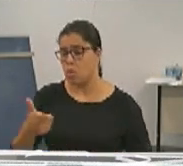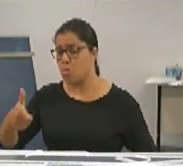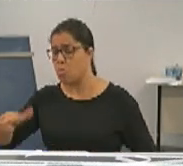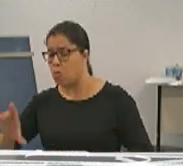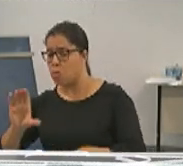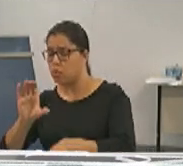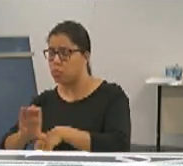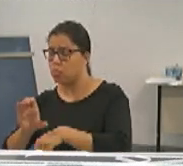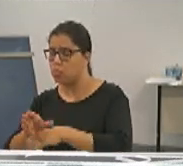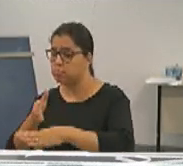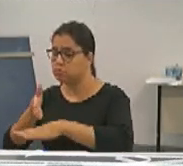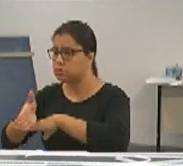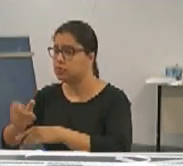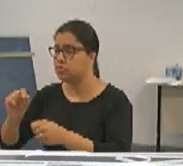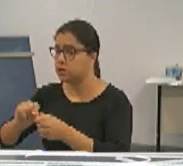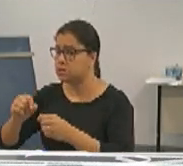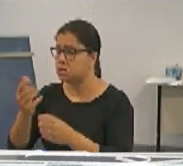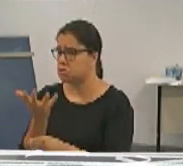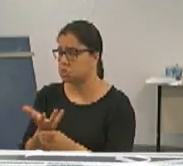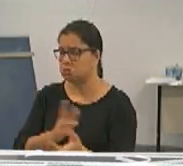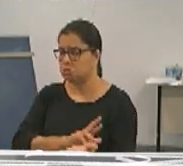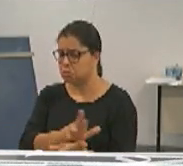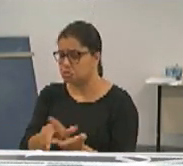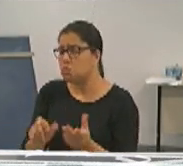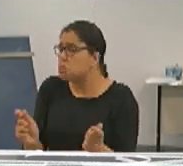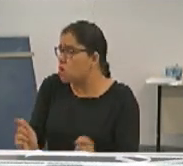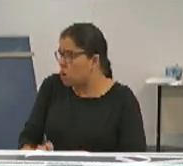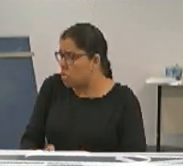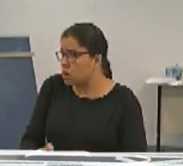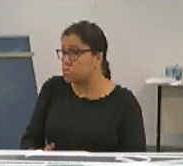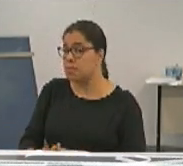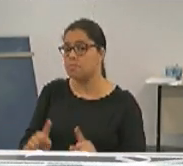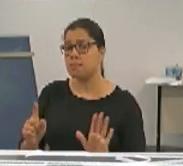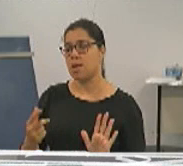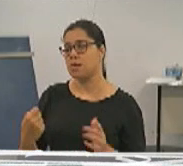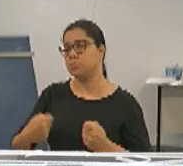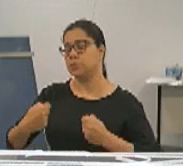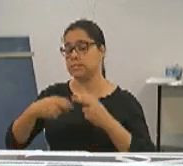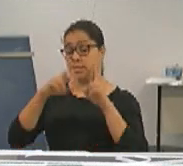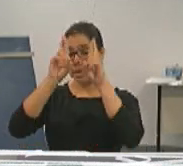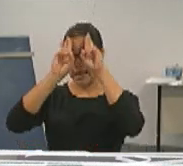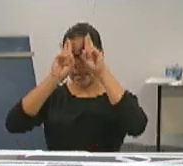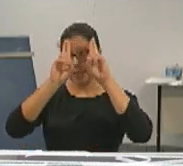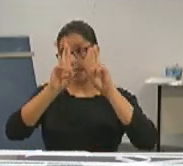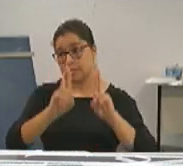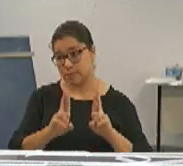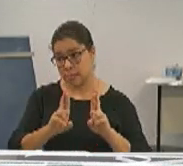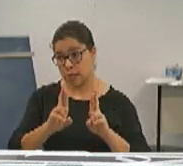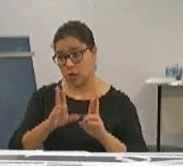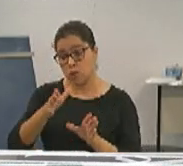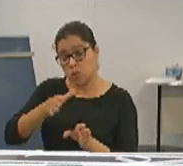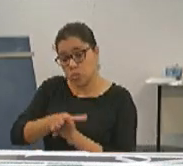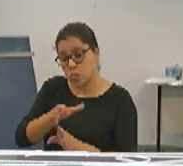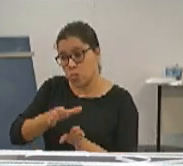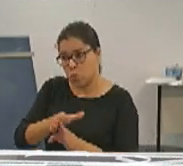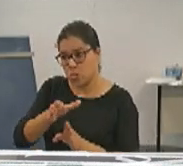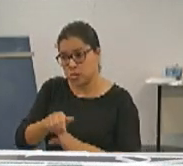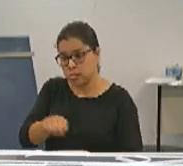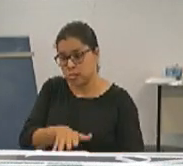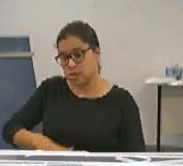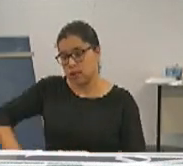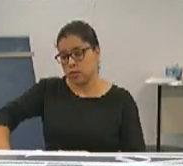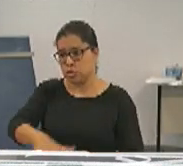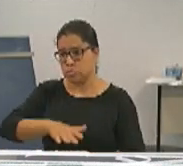disciplina ou outra. Agora, o que não dá é para desrespeitar uma questão do Conselho Regional de Medicina, que está